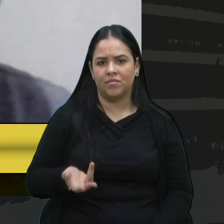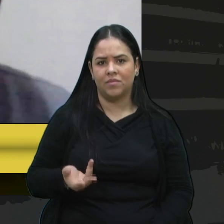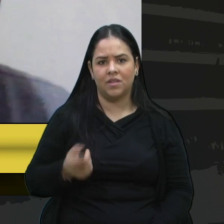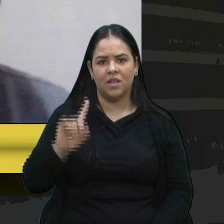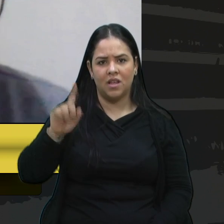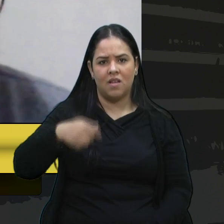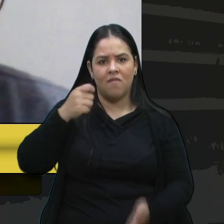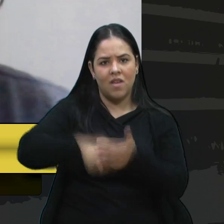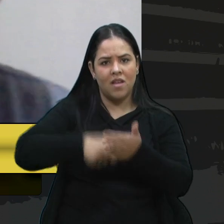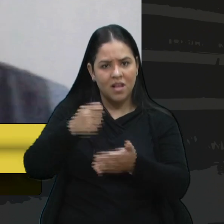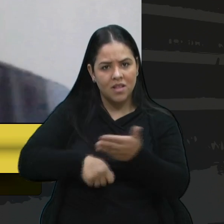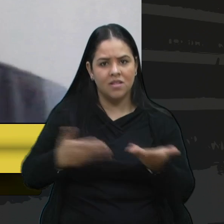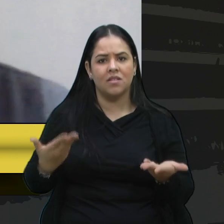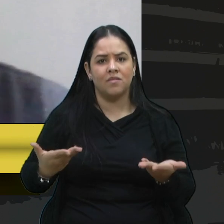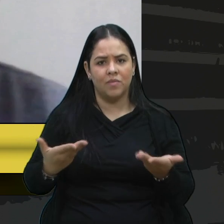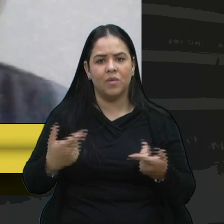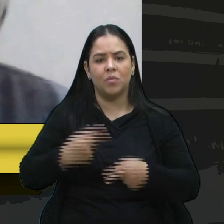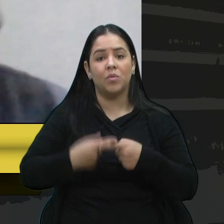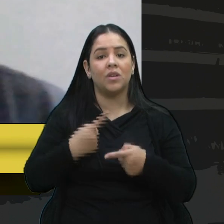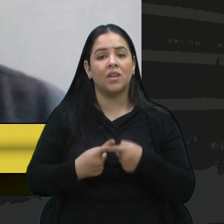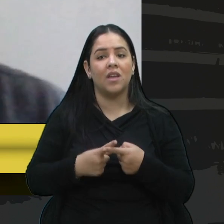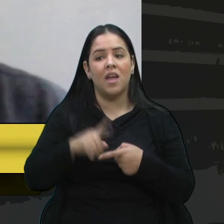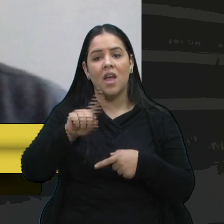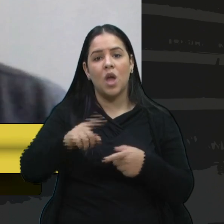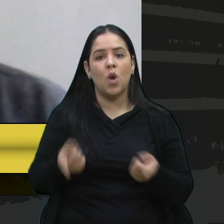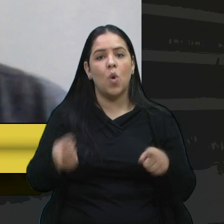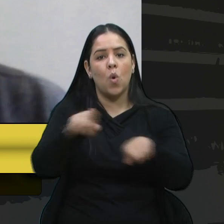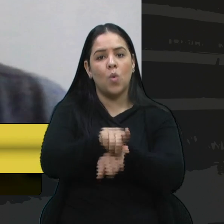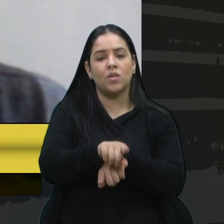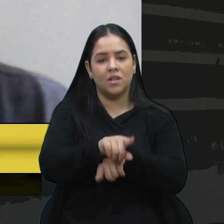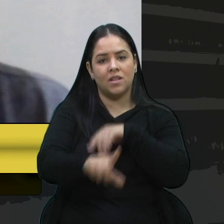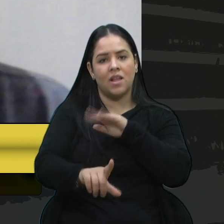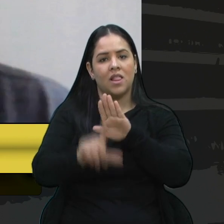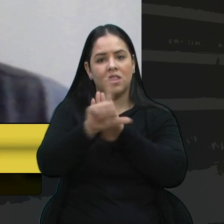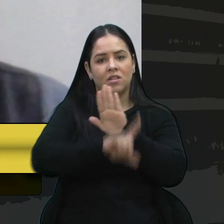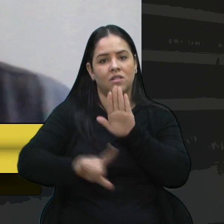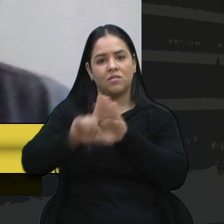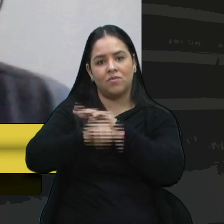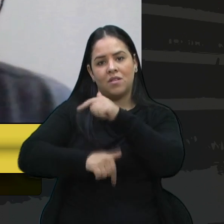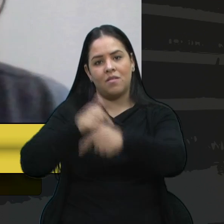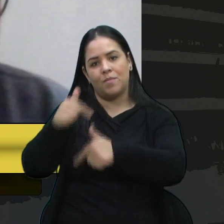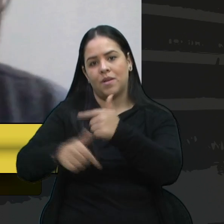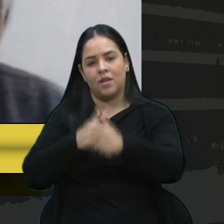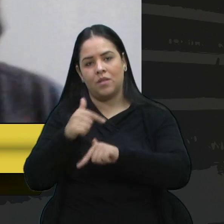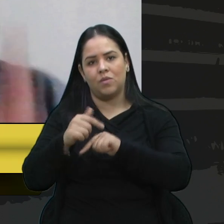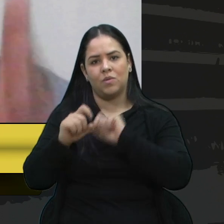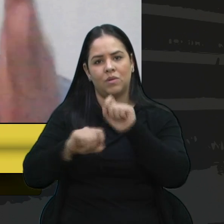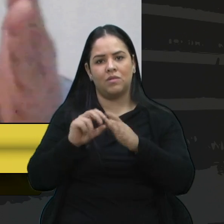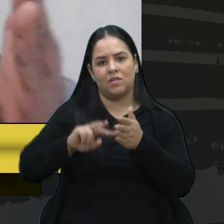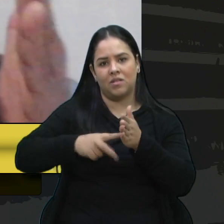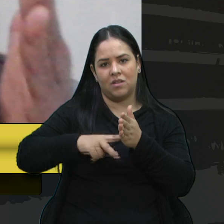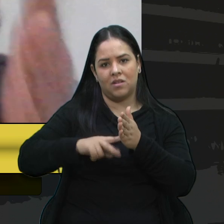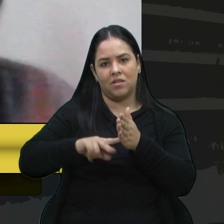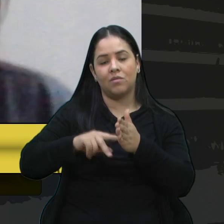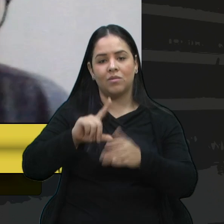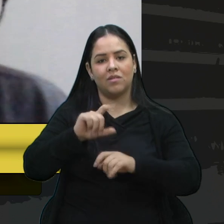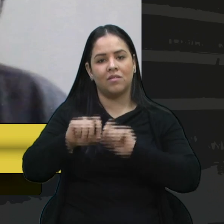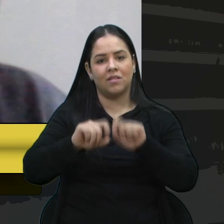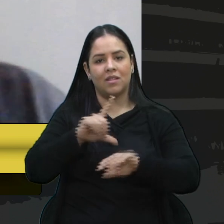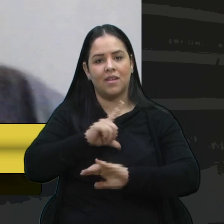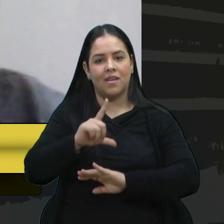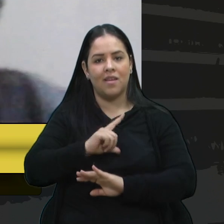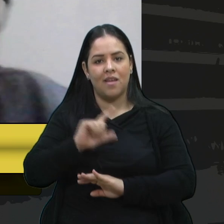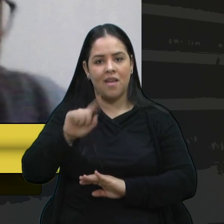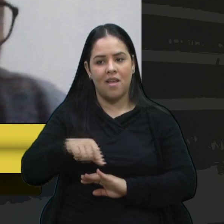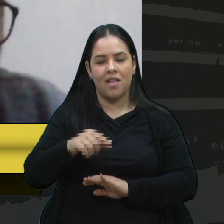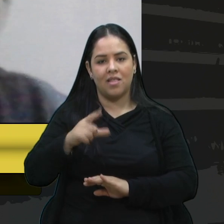da barbárie, né, contrária à legislação trabalhista. A função dos sindicatos é exatamente a mediação